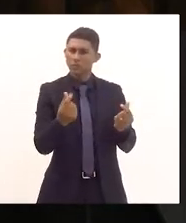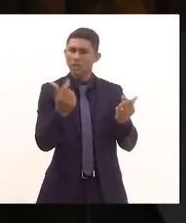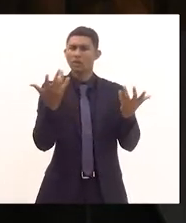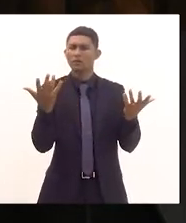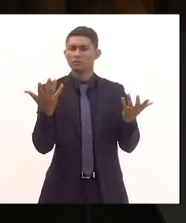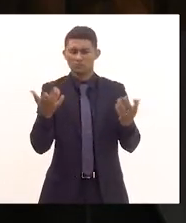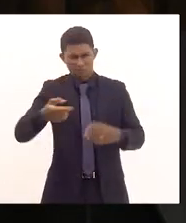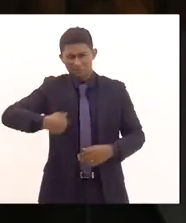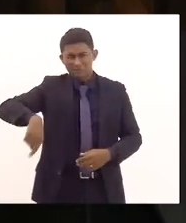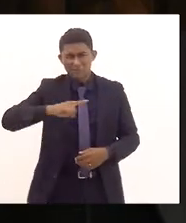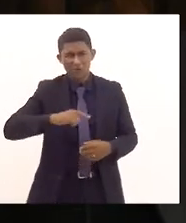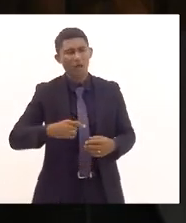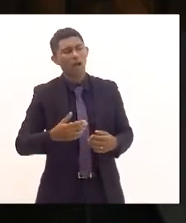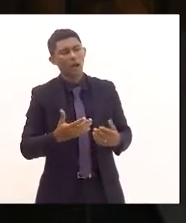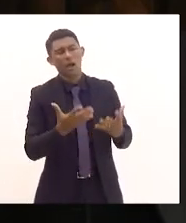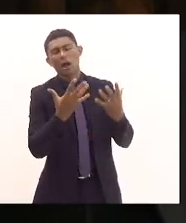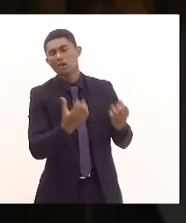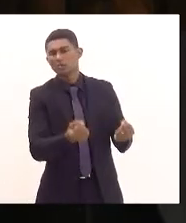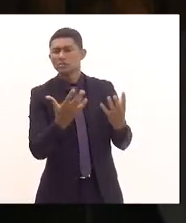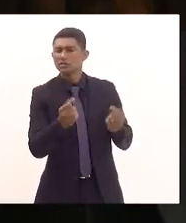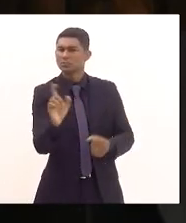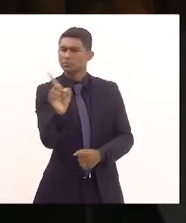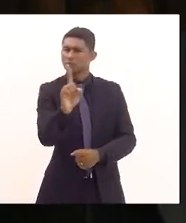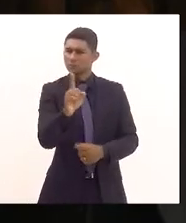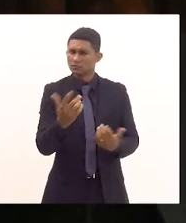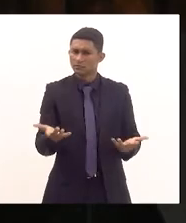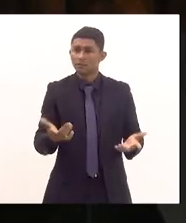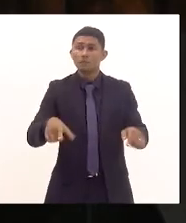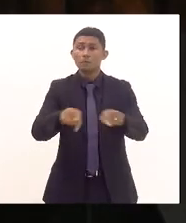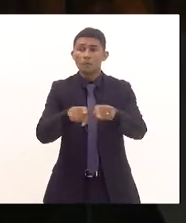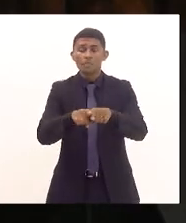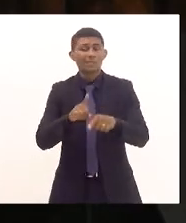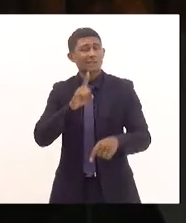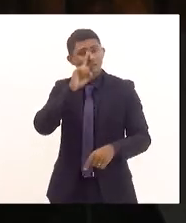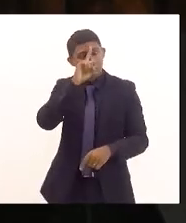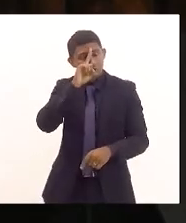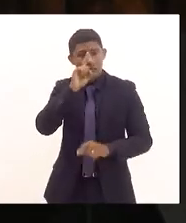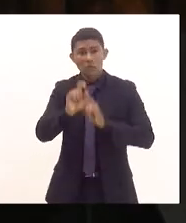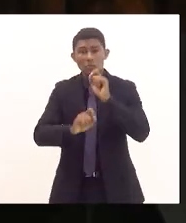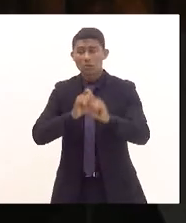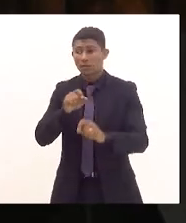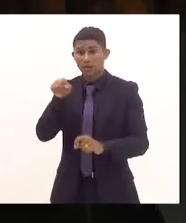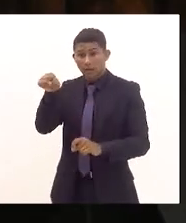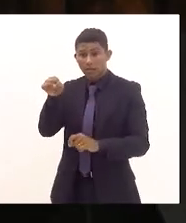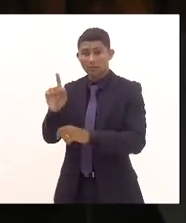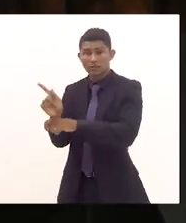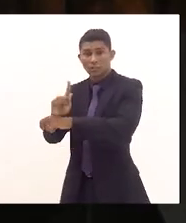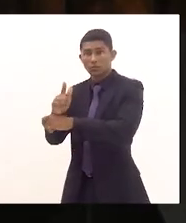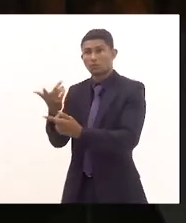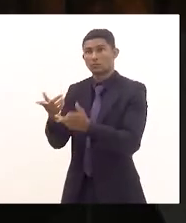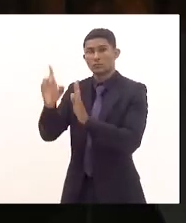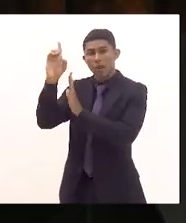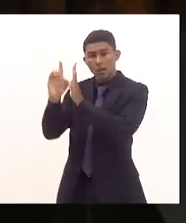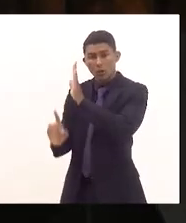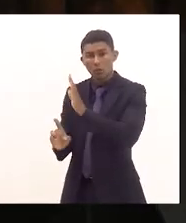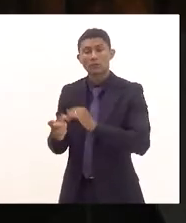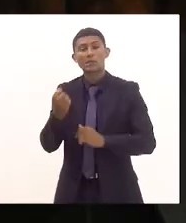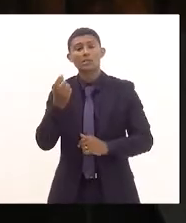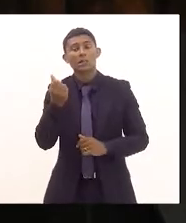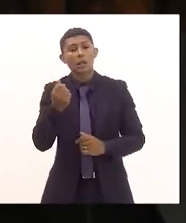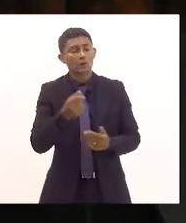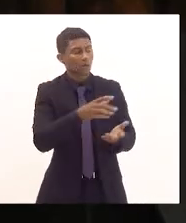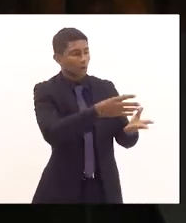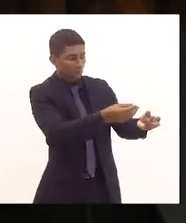será mais tolerado além do período enorme que é por já estou tem que carregar esse dinheiro em espécie para fazer os pagamentos